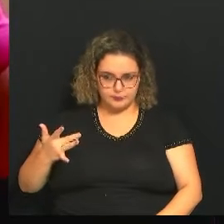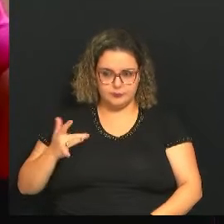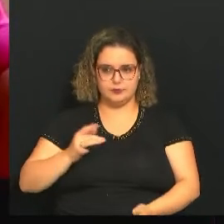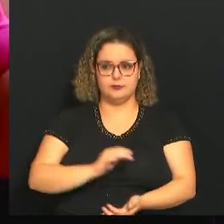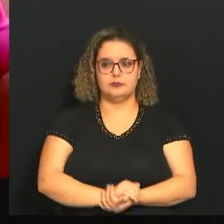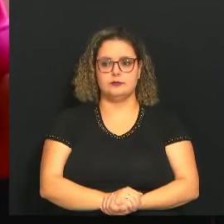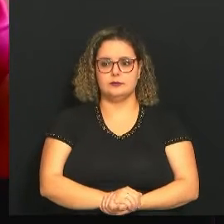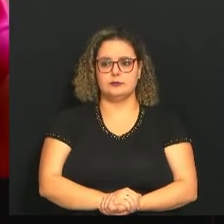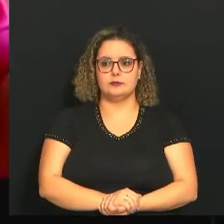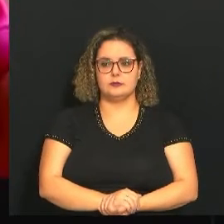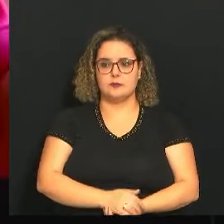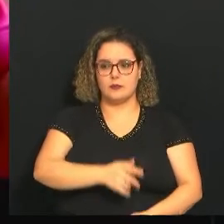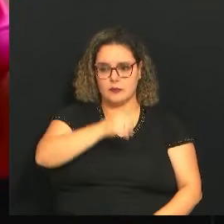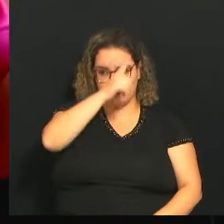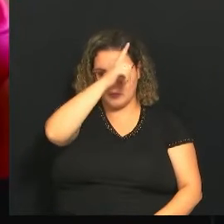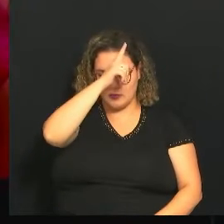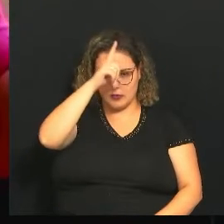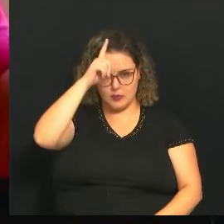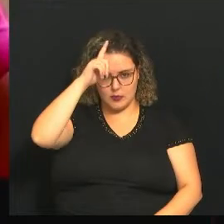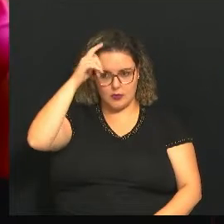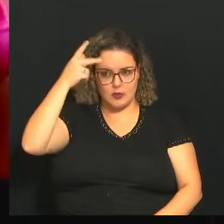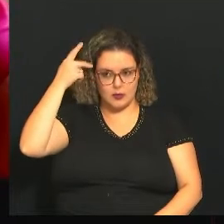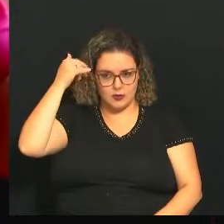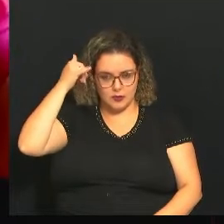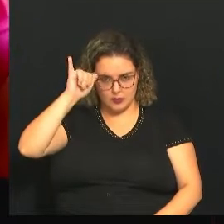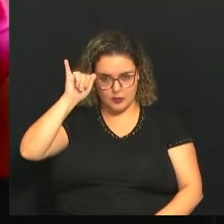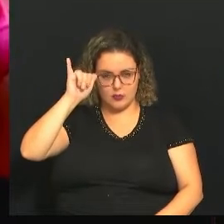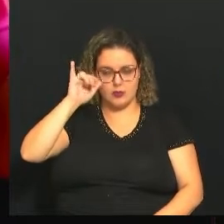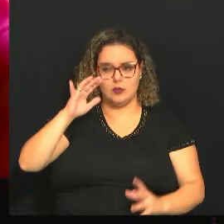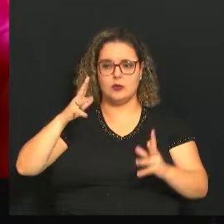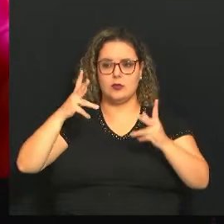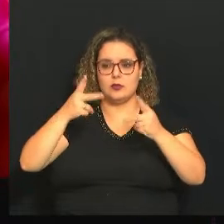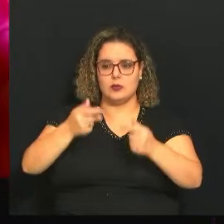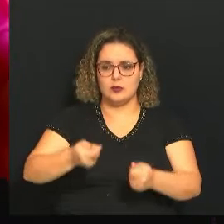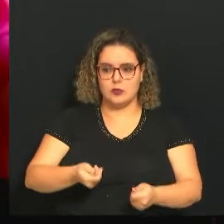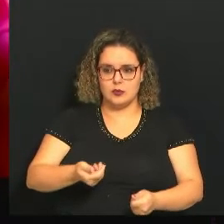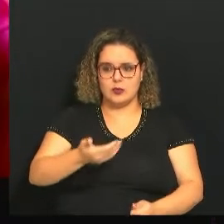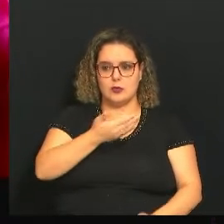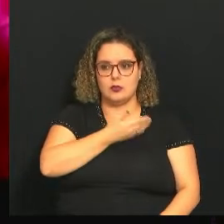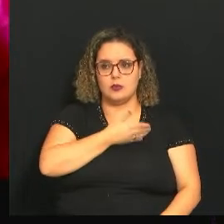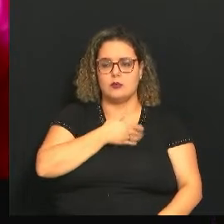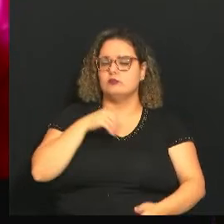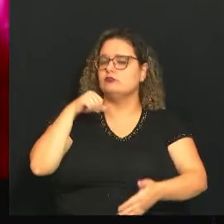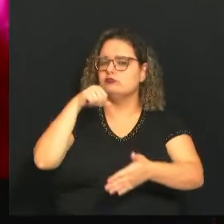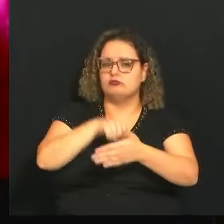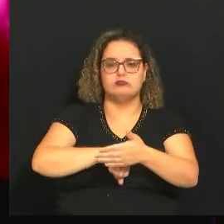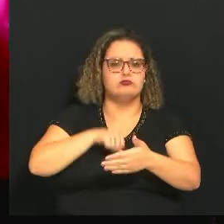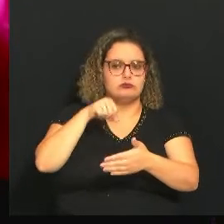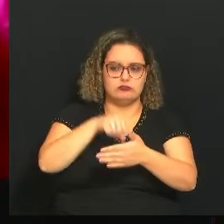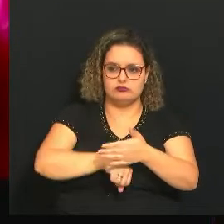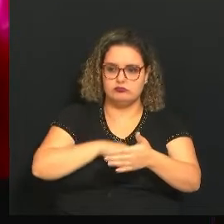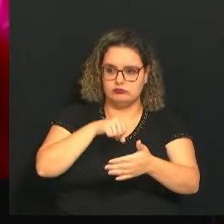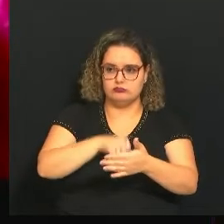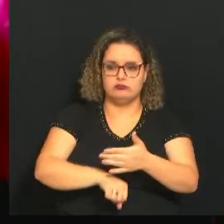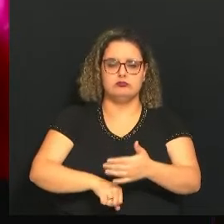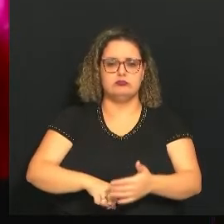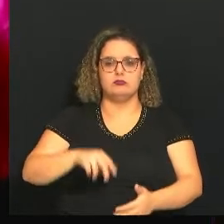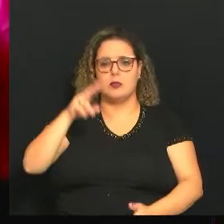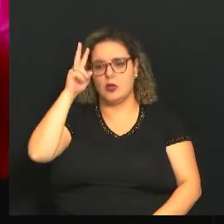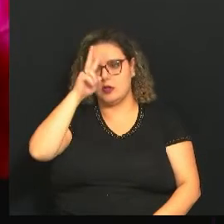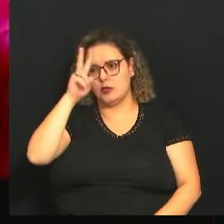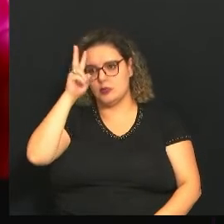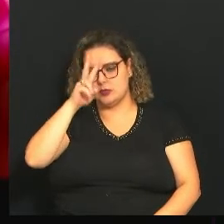Gustavo Peta, Paulo Búfalo, todos companheiros aí de luta, muita história aqui na cidade